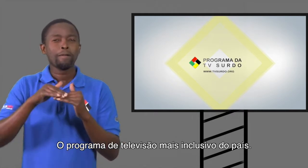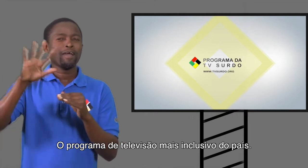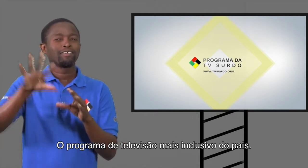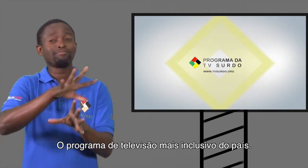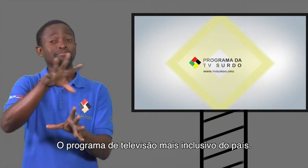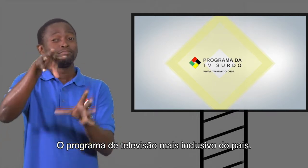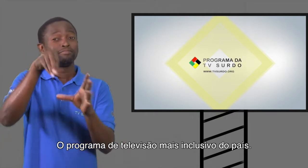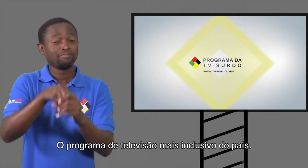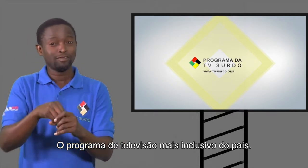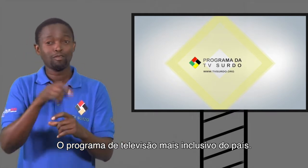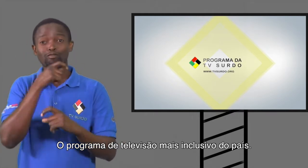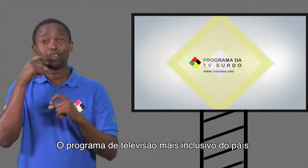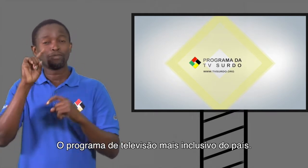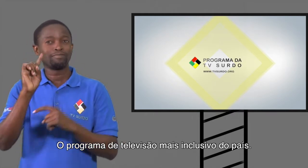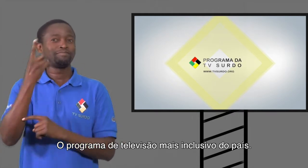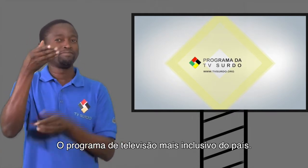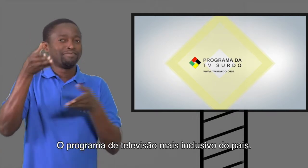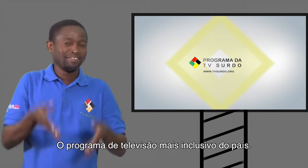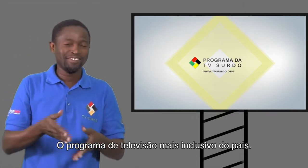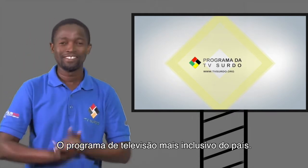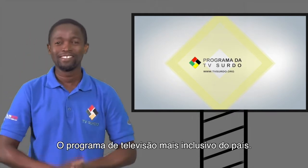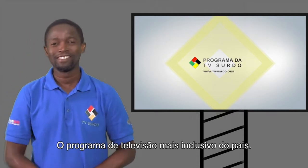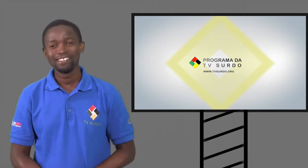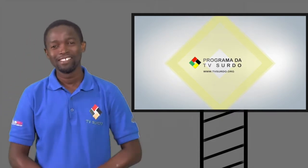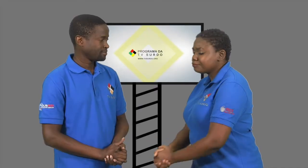televisão mais inclusivo do país.